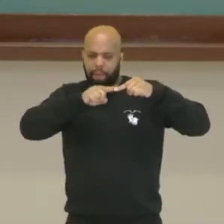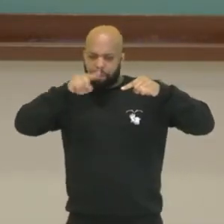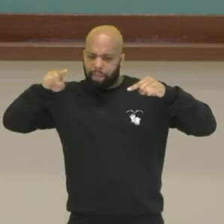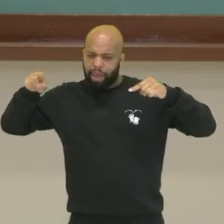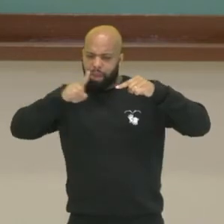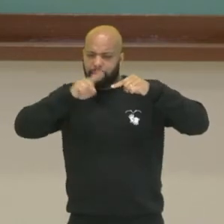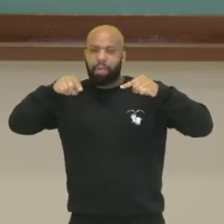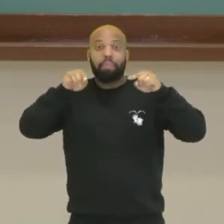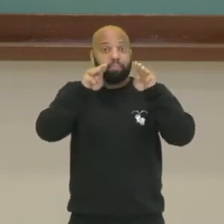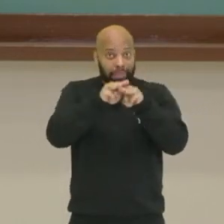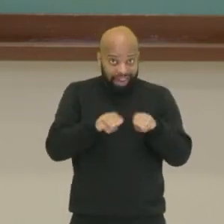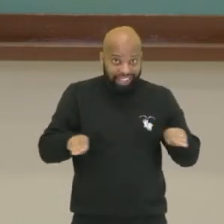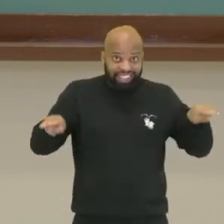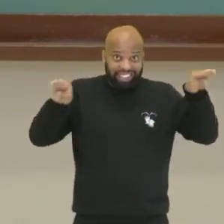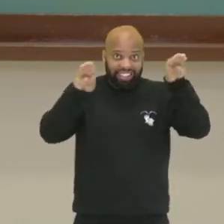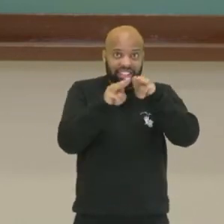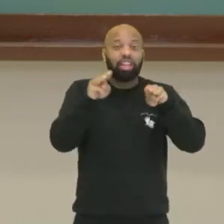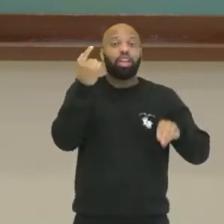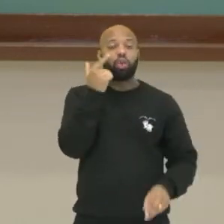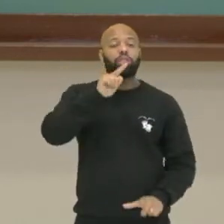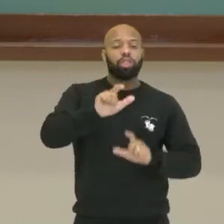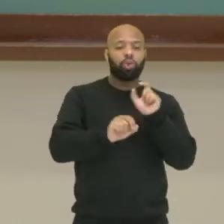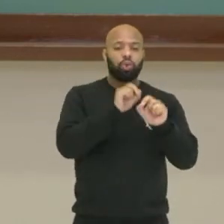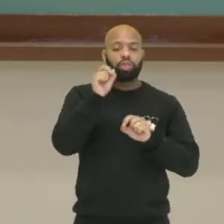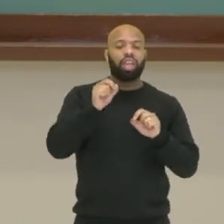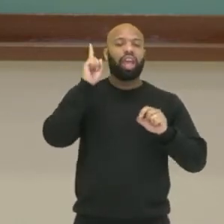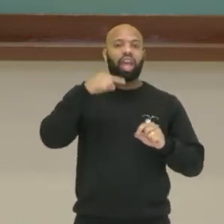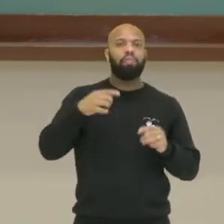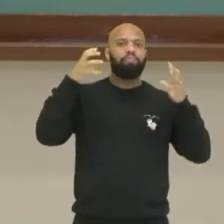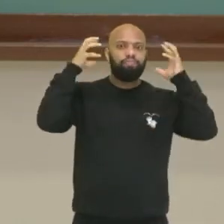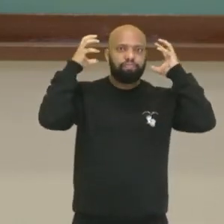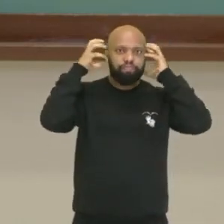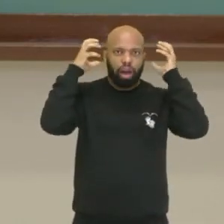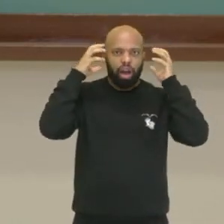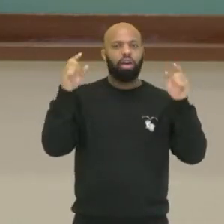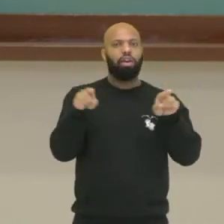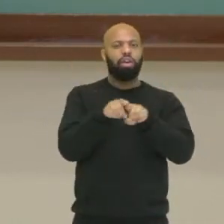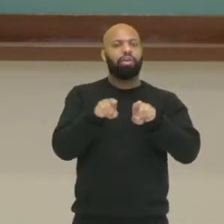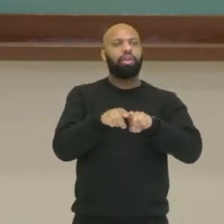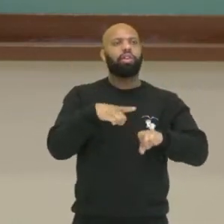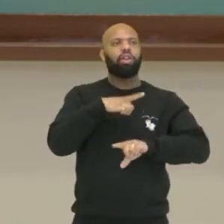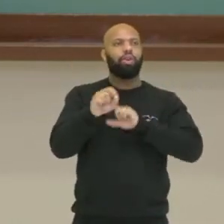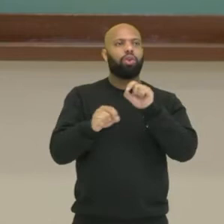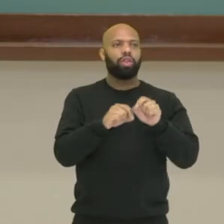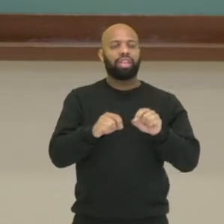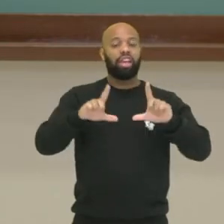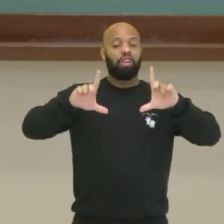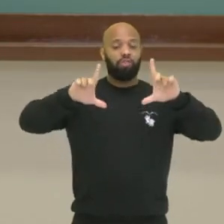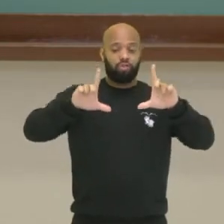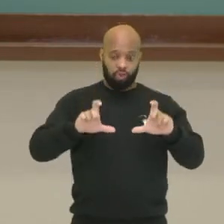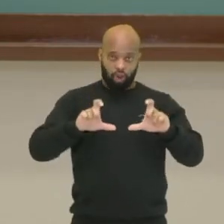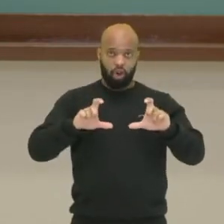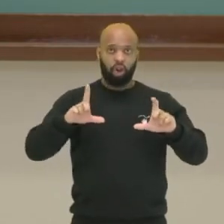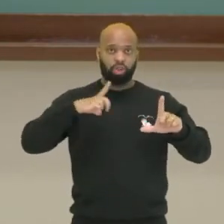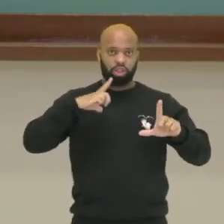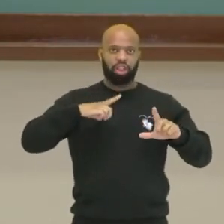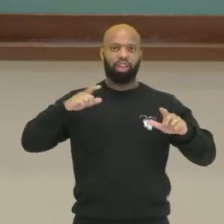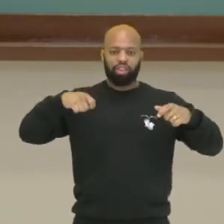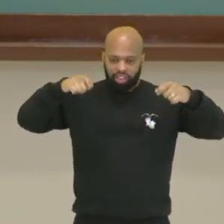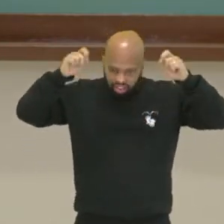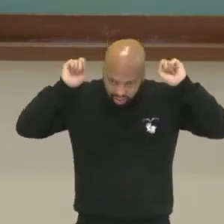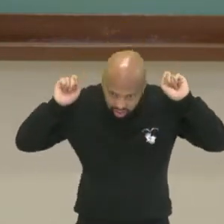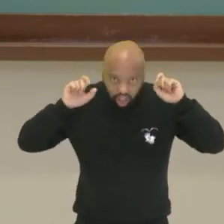o surgimento do cinema, e sem contar que nós já tínhamos aí também a fotografia. Então, imagina,